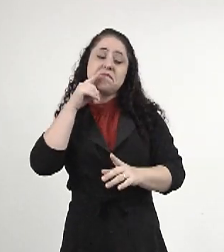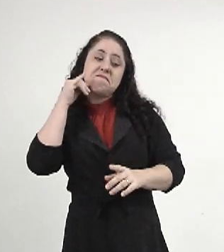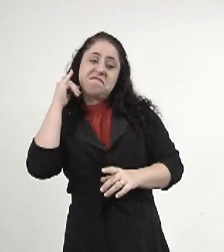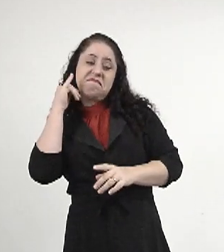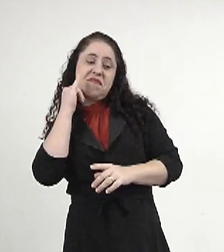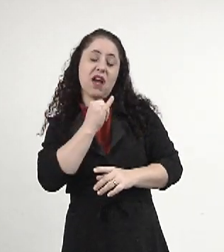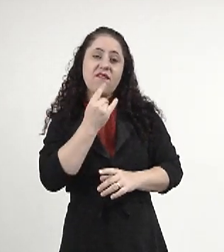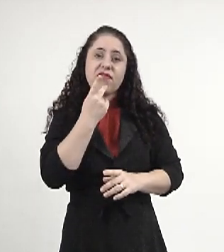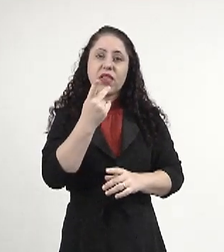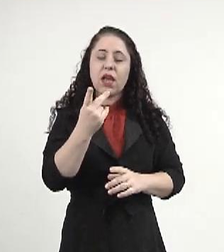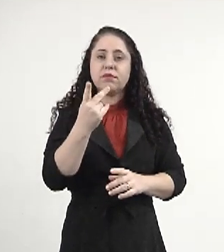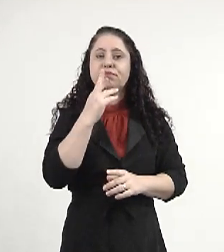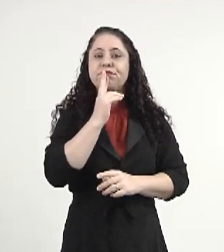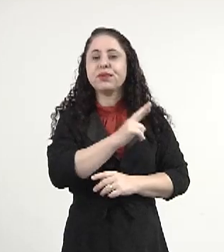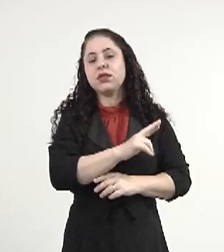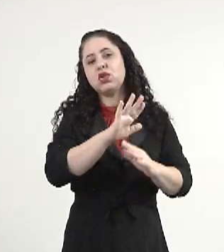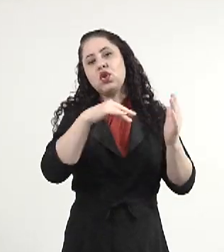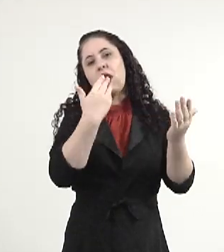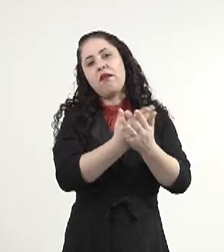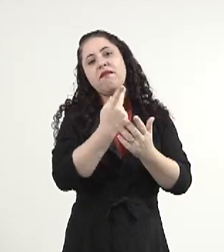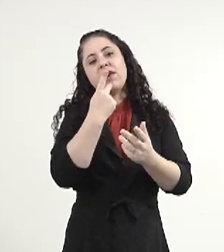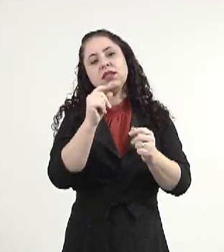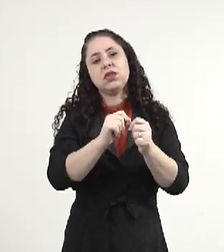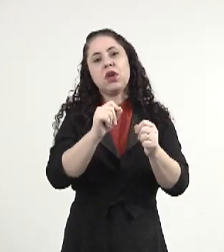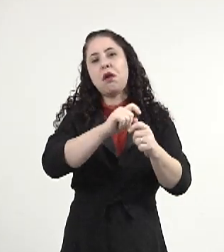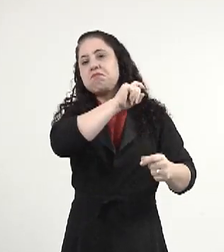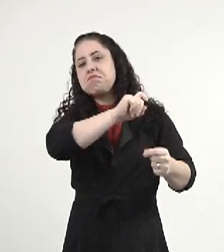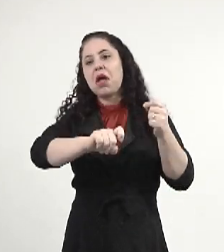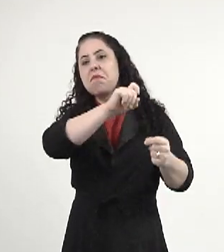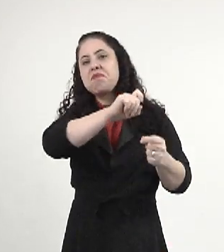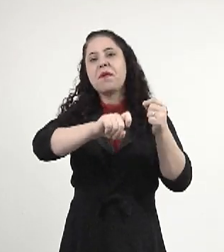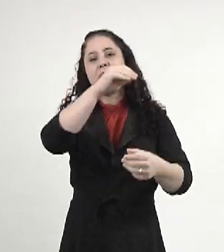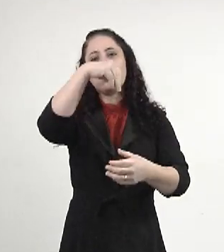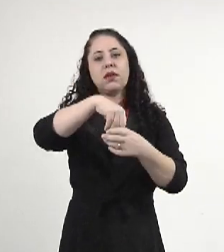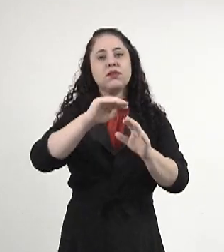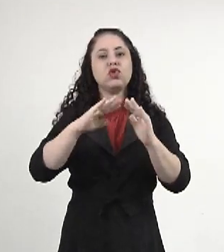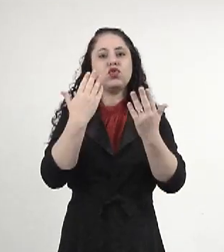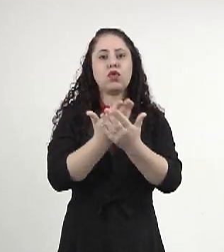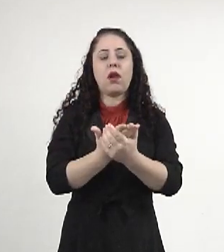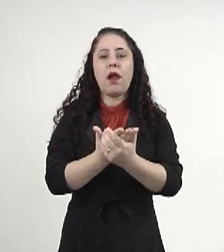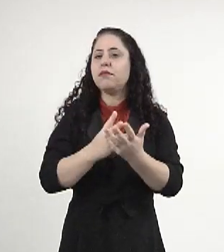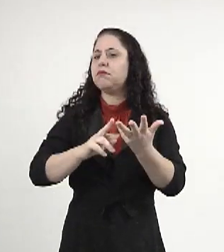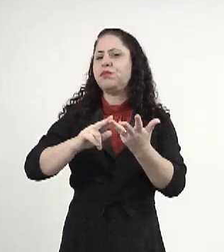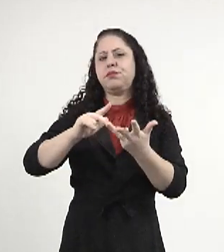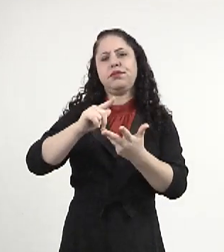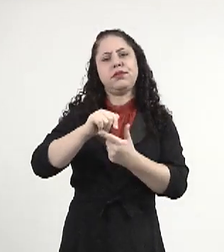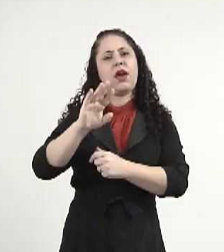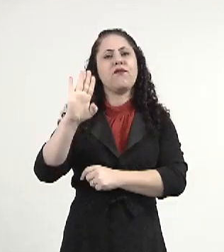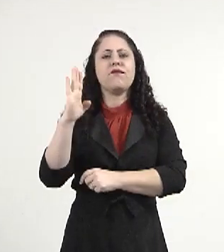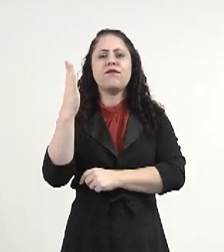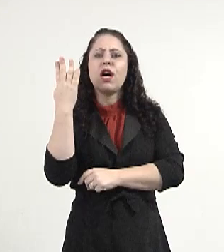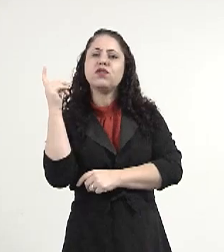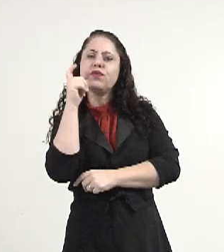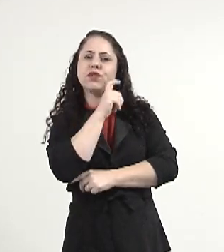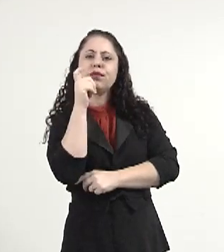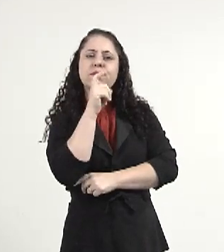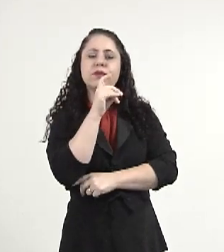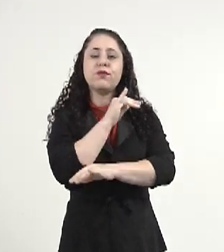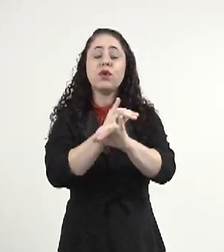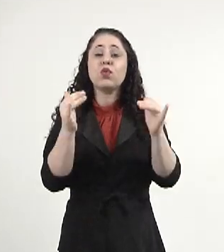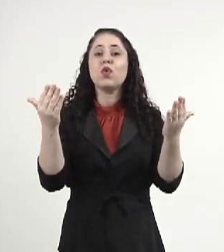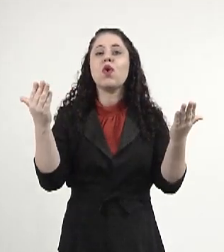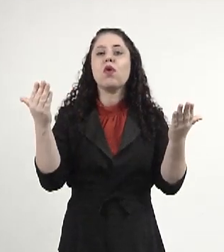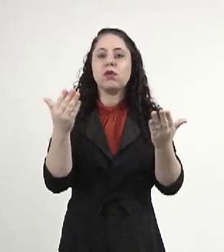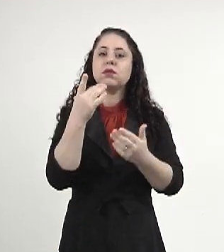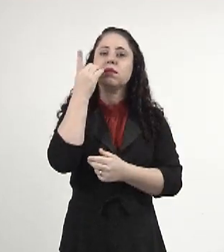de estarem fazendo apologia ao sexo dentro das escolas, com várias fake news em torno disso, e que